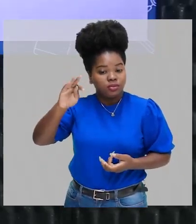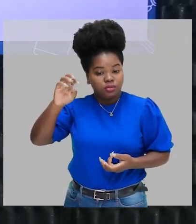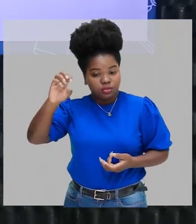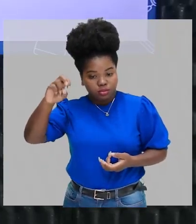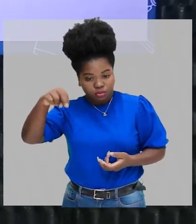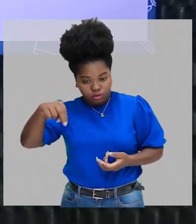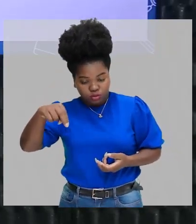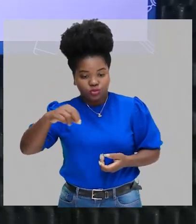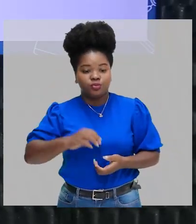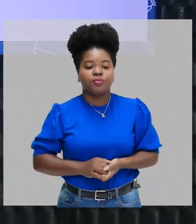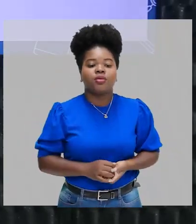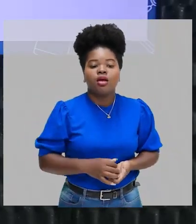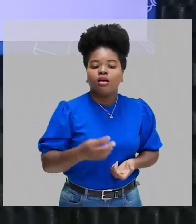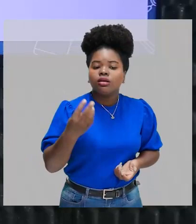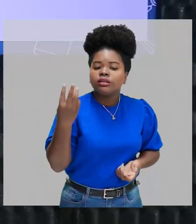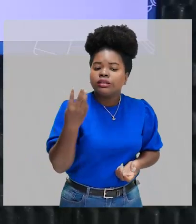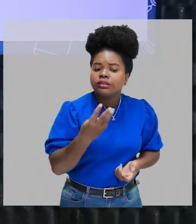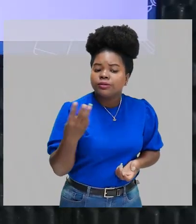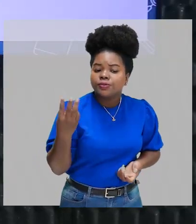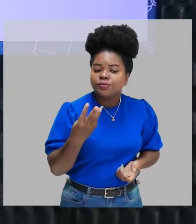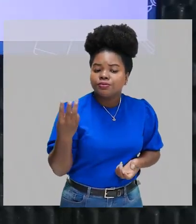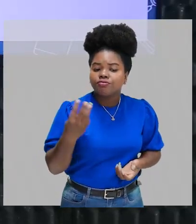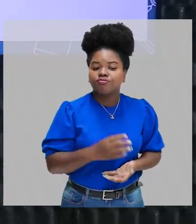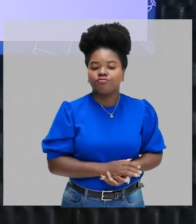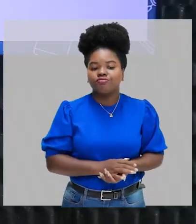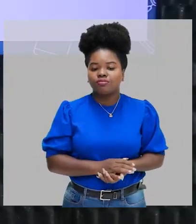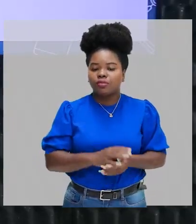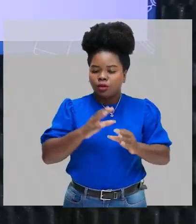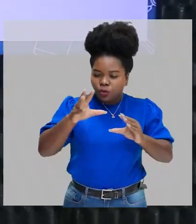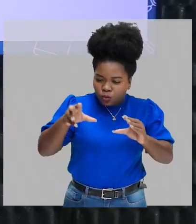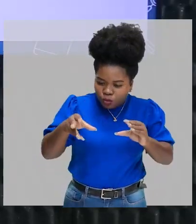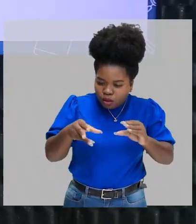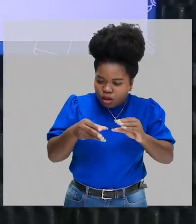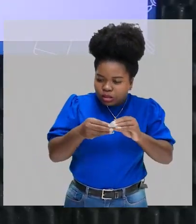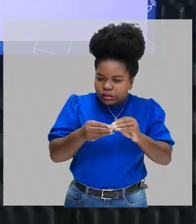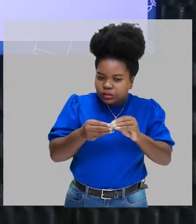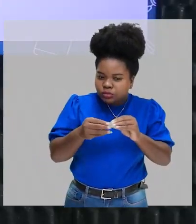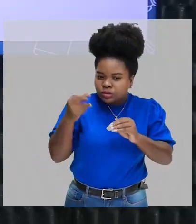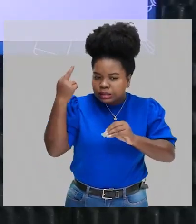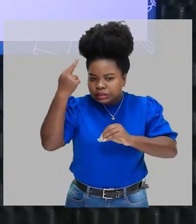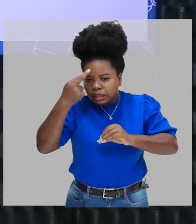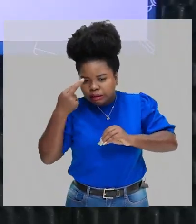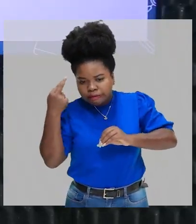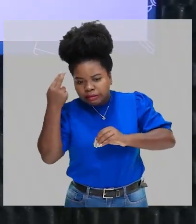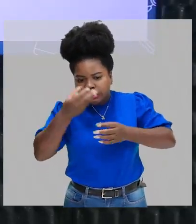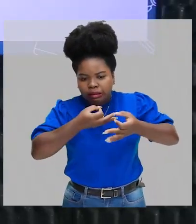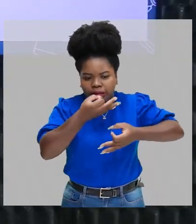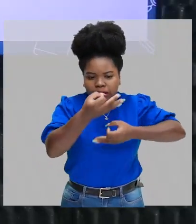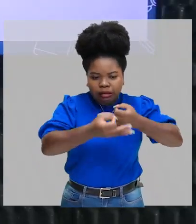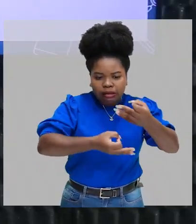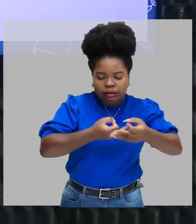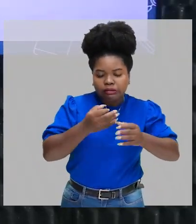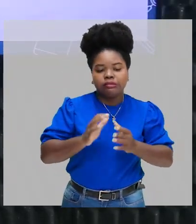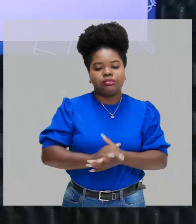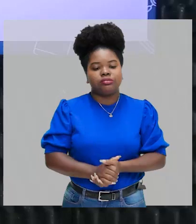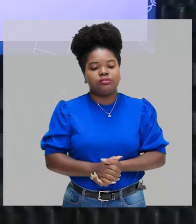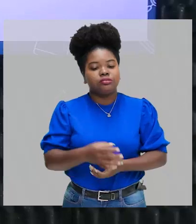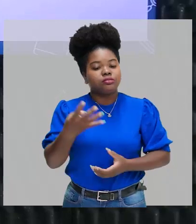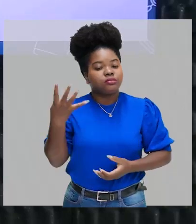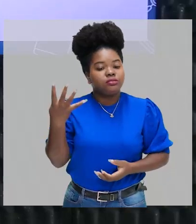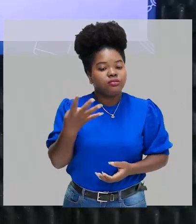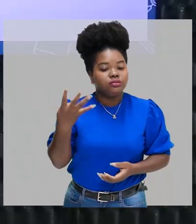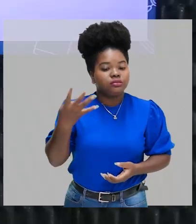globalização. Depois, faremos uma síntese do pensamento crítico. Depois, no quarto